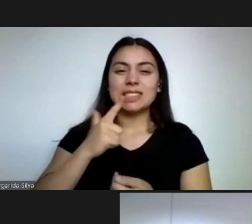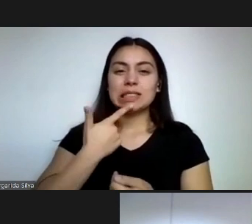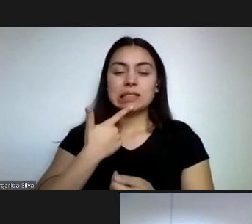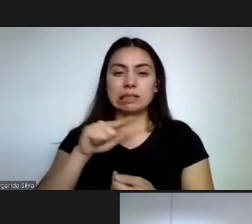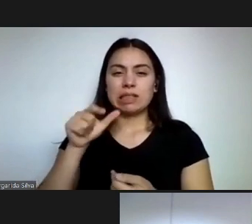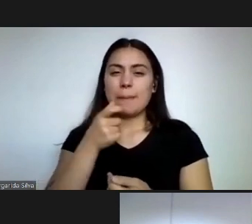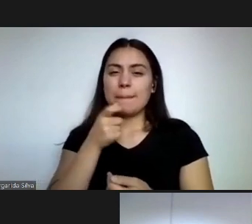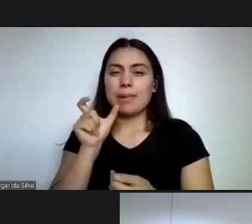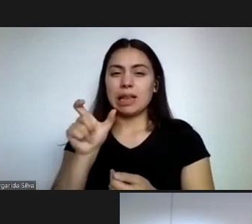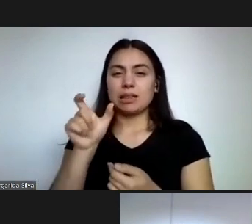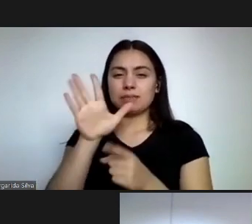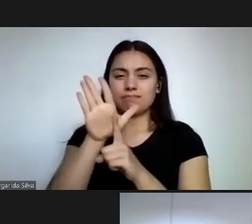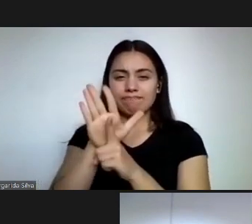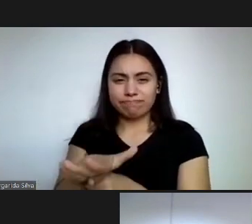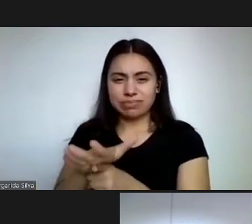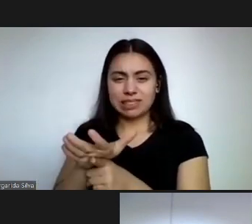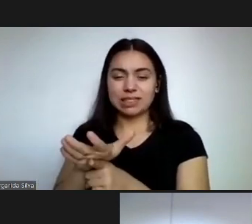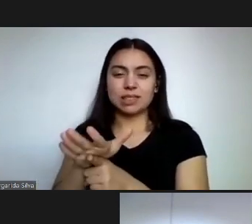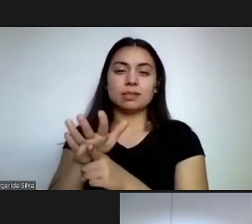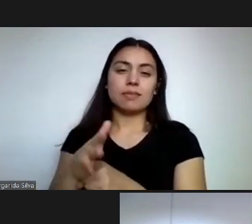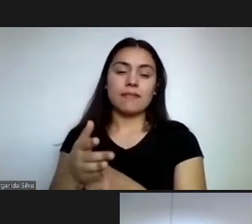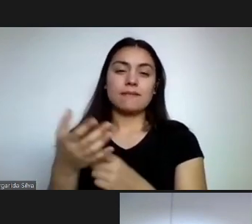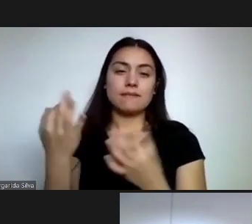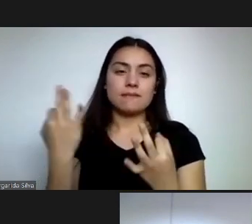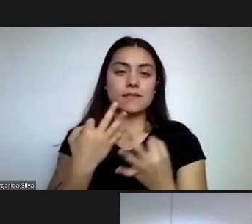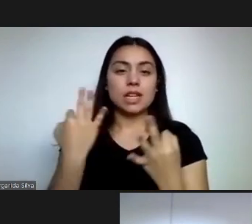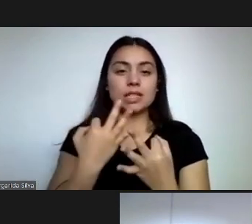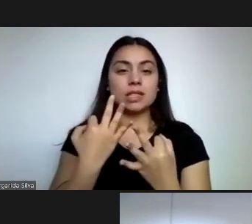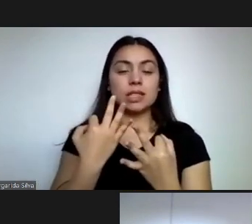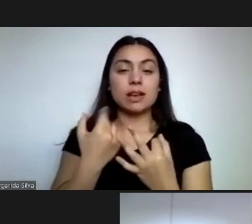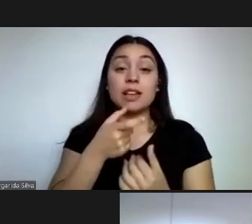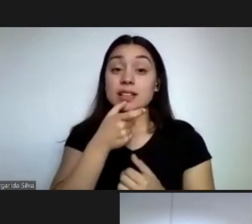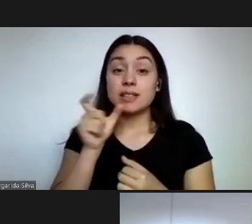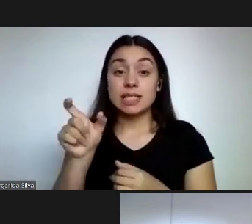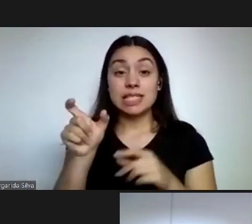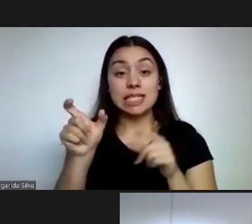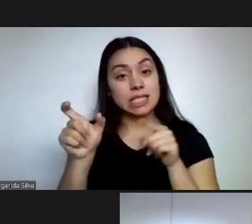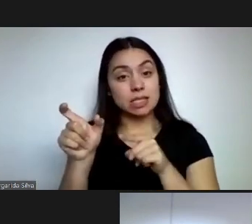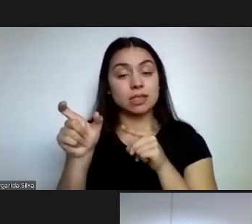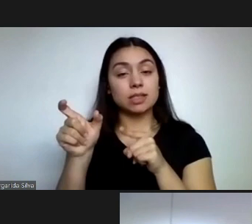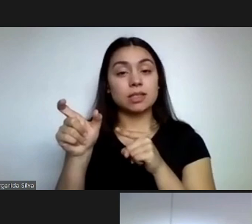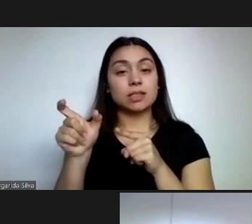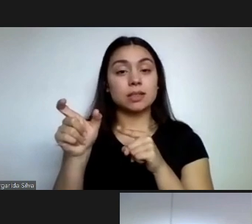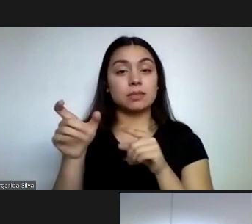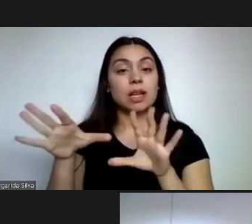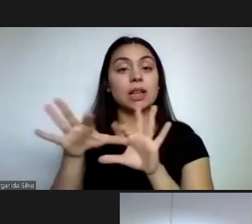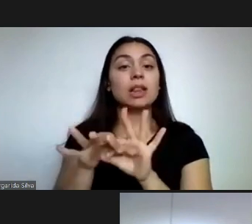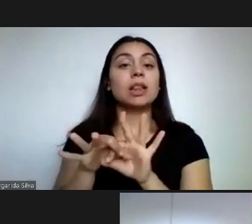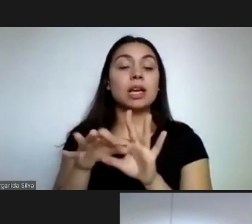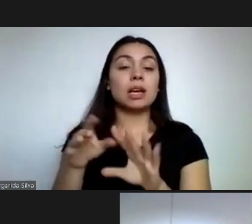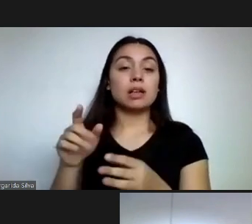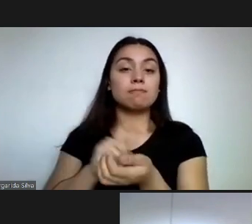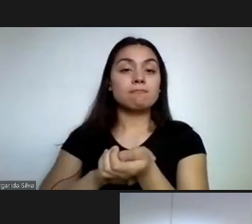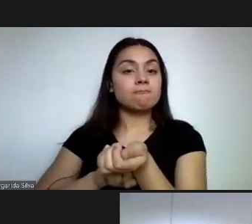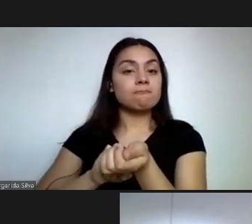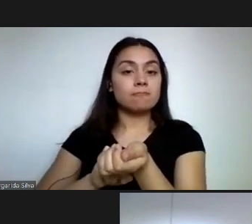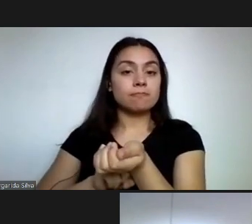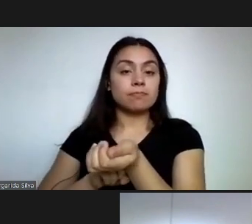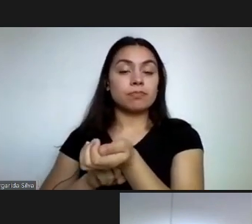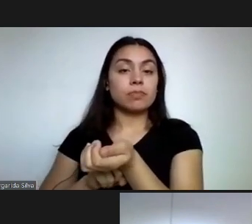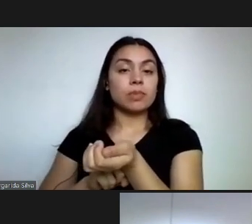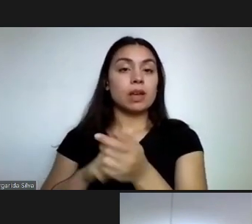dessa língua. O português também pode ser associado a outra questão que é também bastante discriminatória, que é a forma como